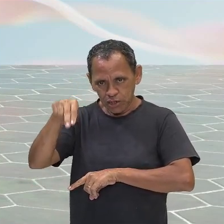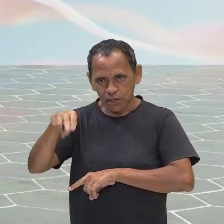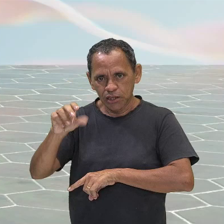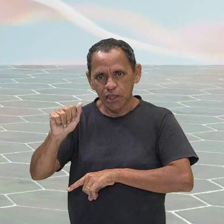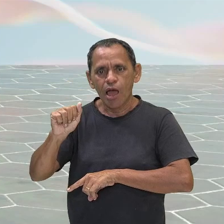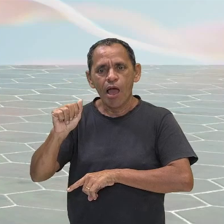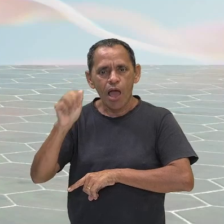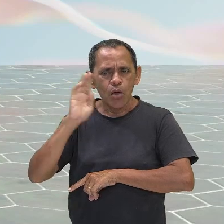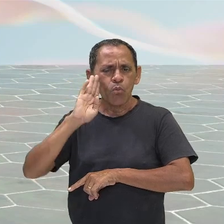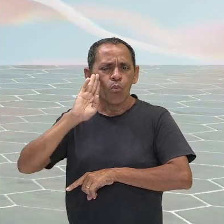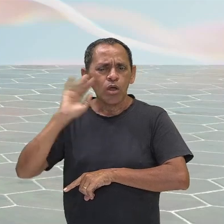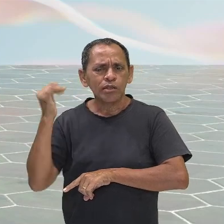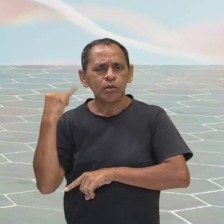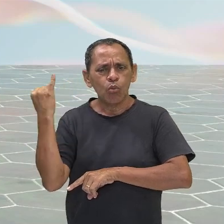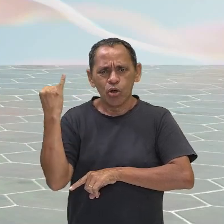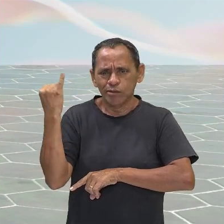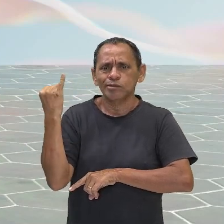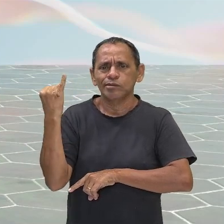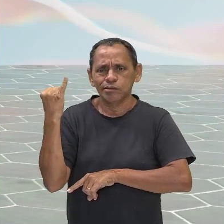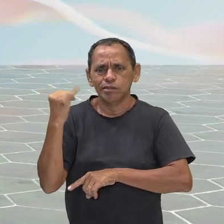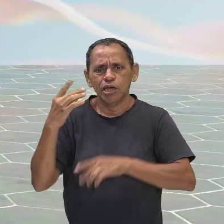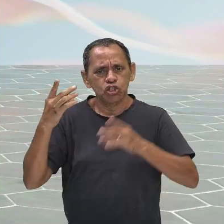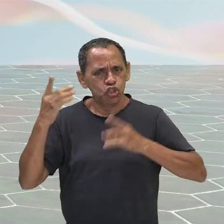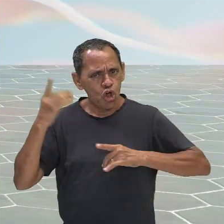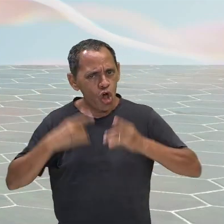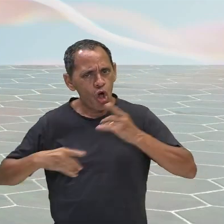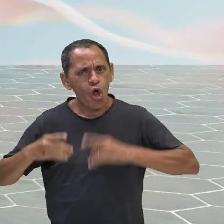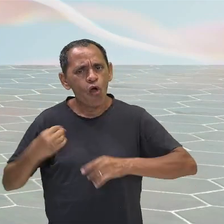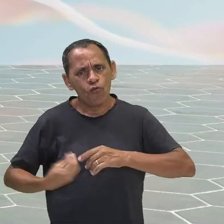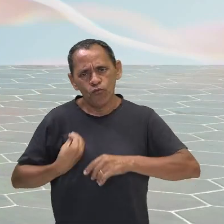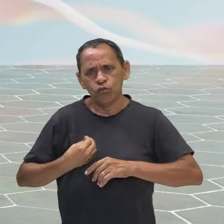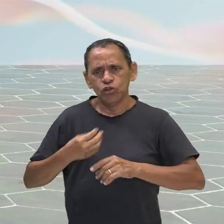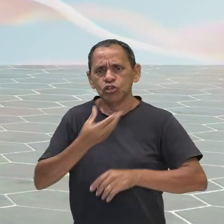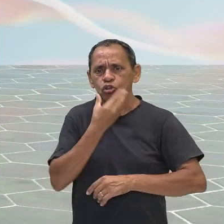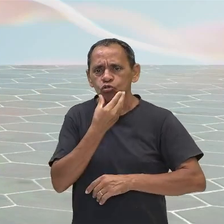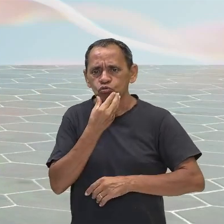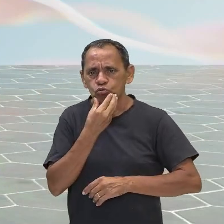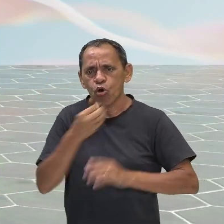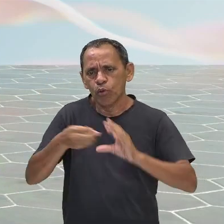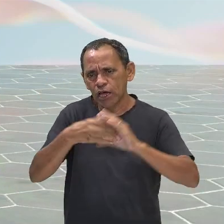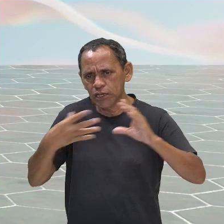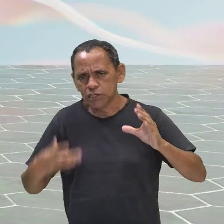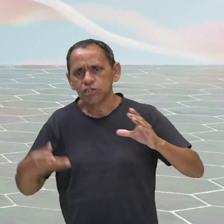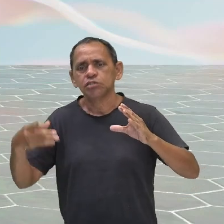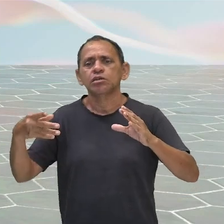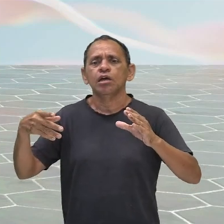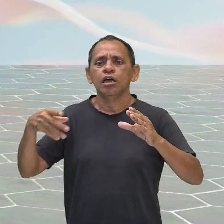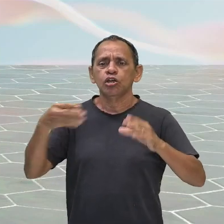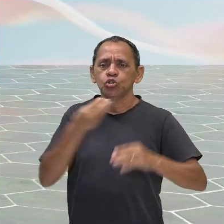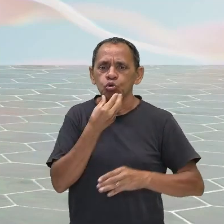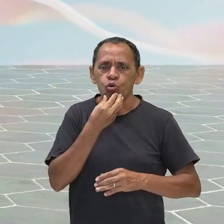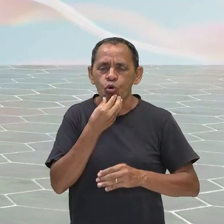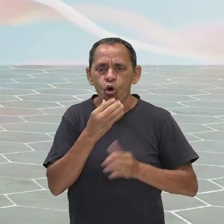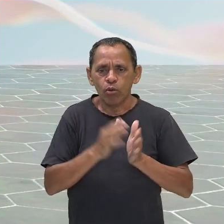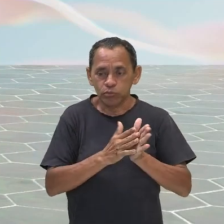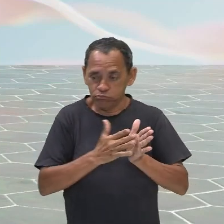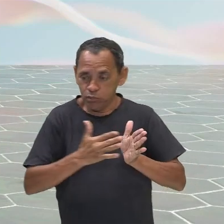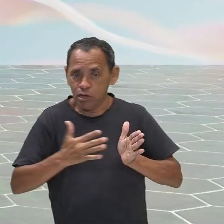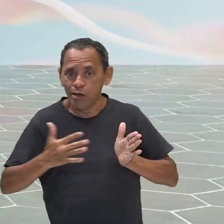para a vida do homem, desde o desenvolvimento ali das características sexuais ao longo